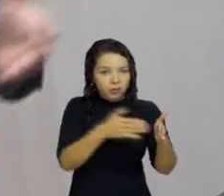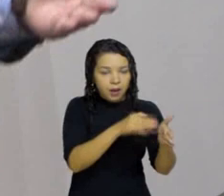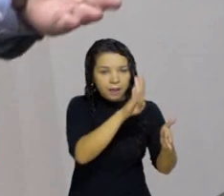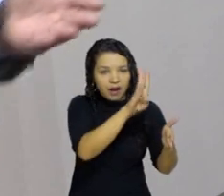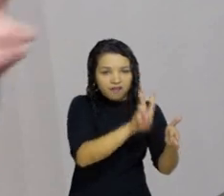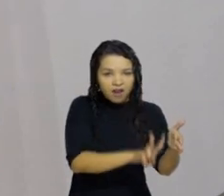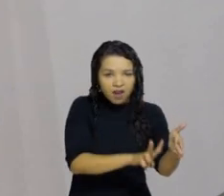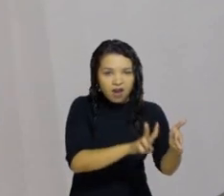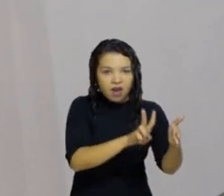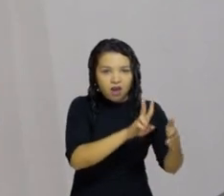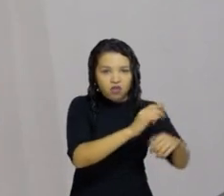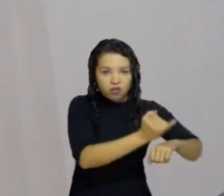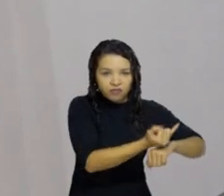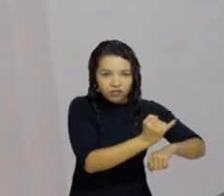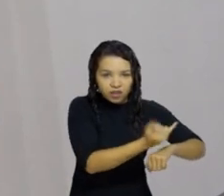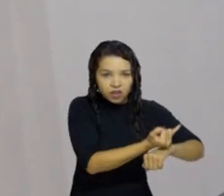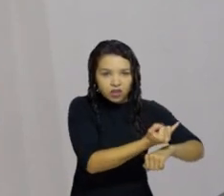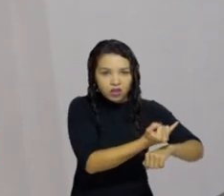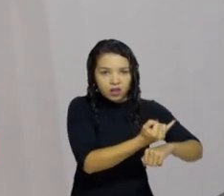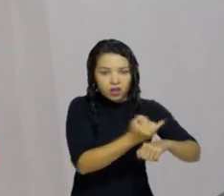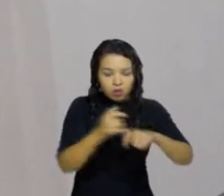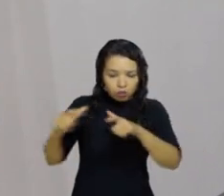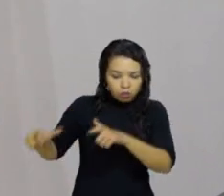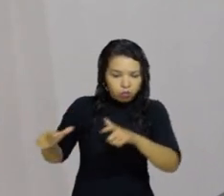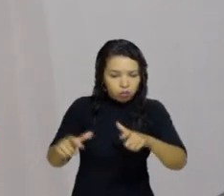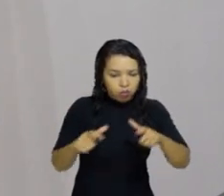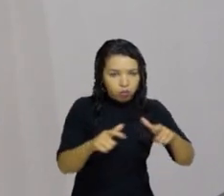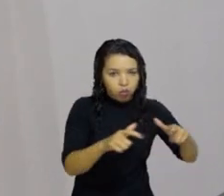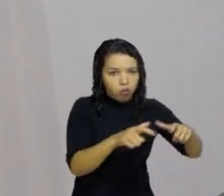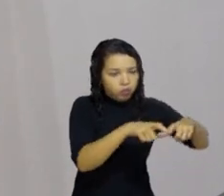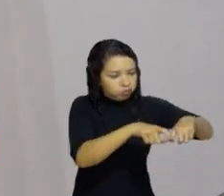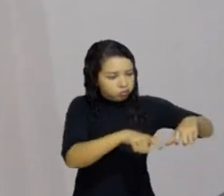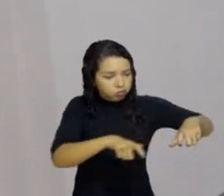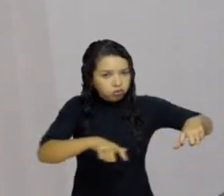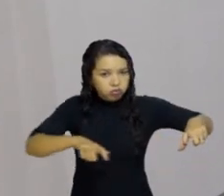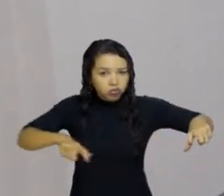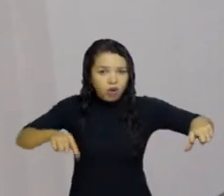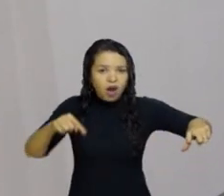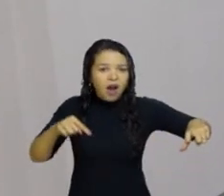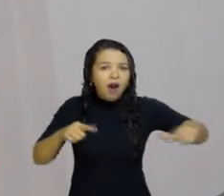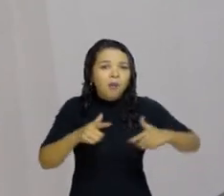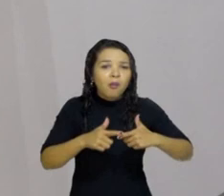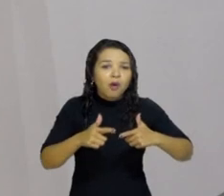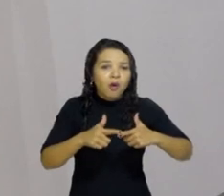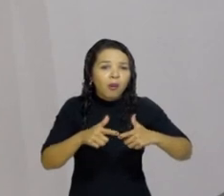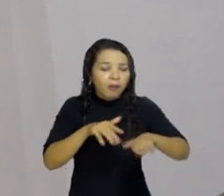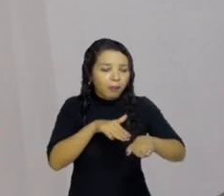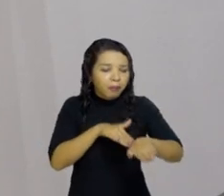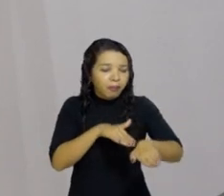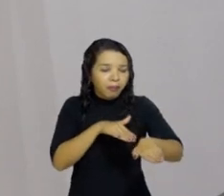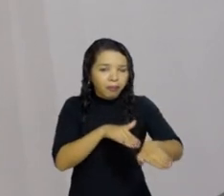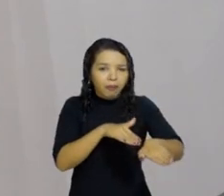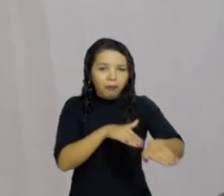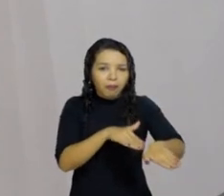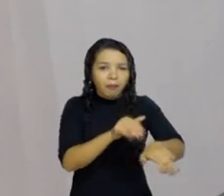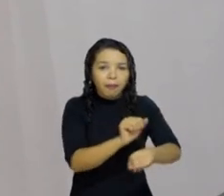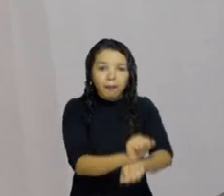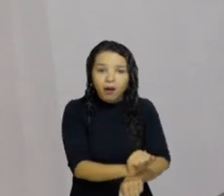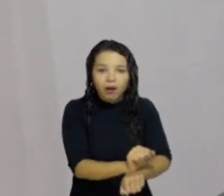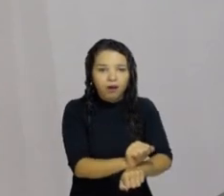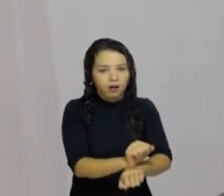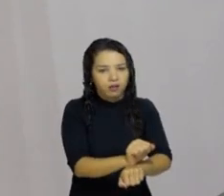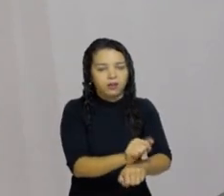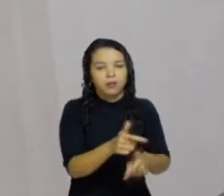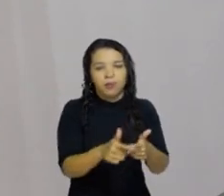esse trecho da BR-101, que hoje vive travada, vive com problemas sérios. Mas hoje nós temos em